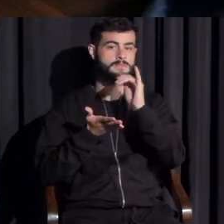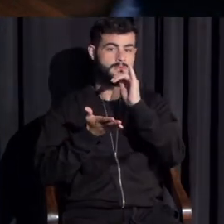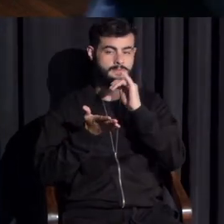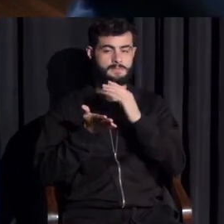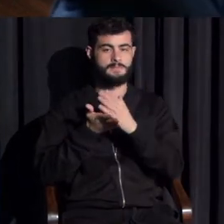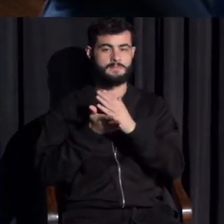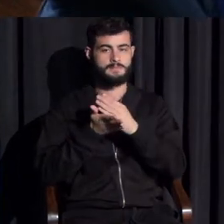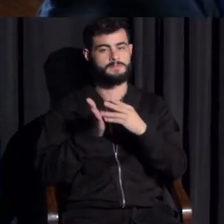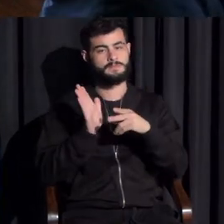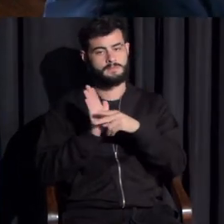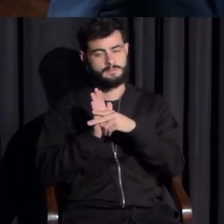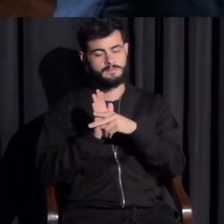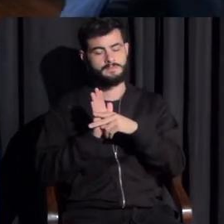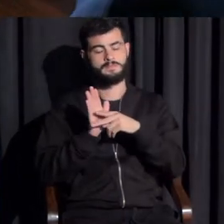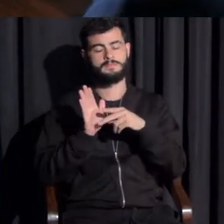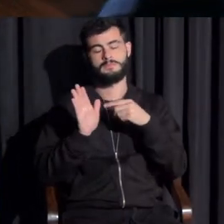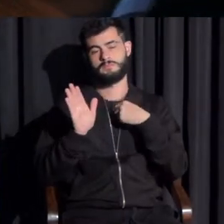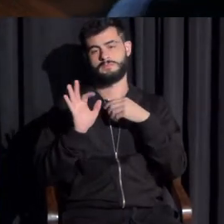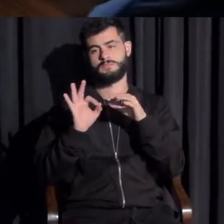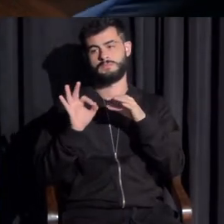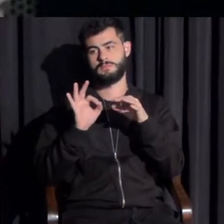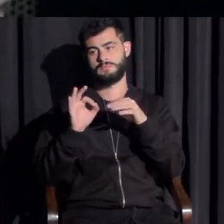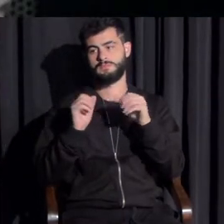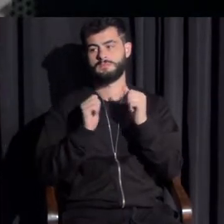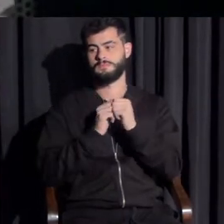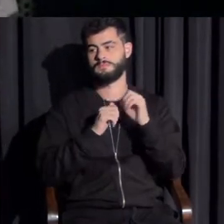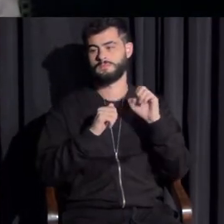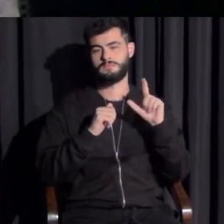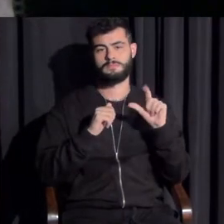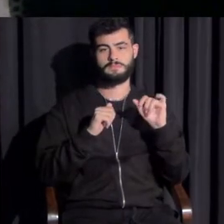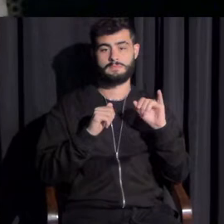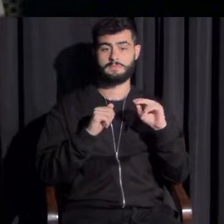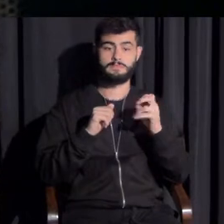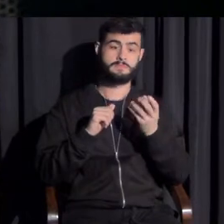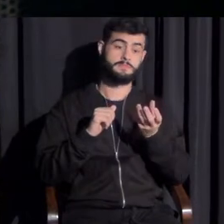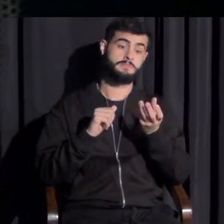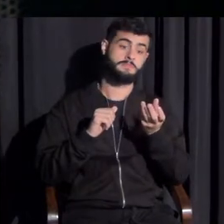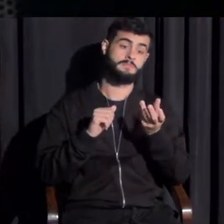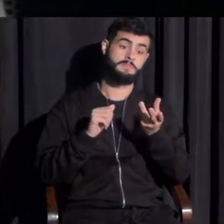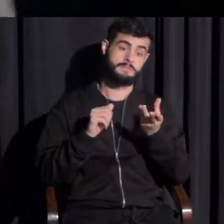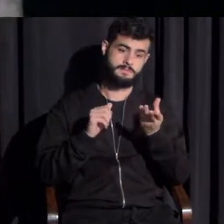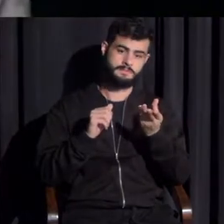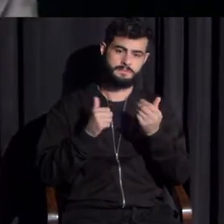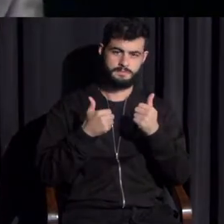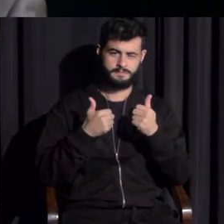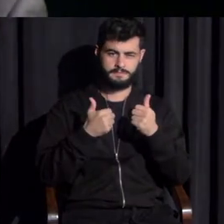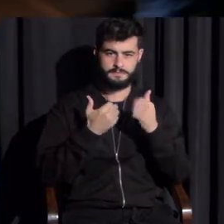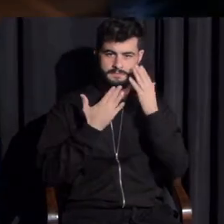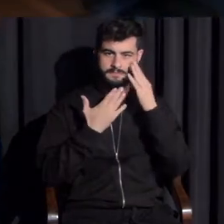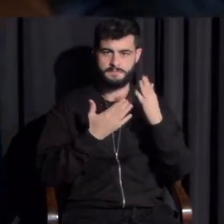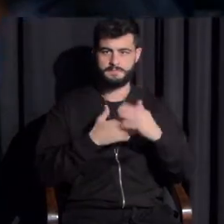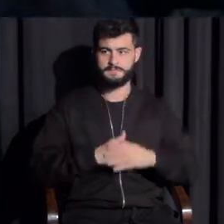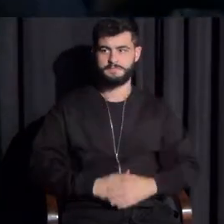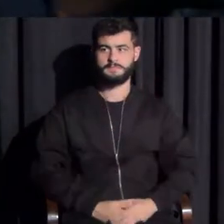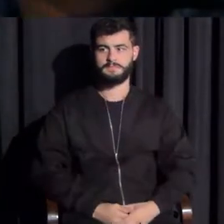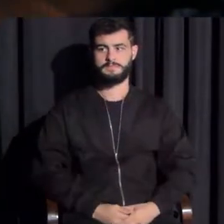livros que a gente organizou. Está com a Elaine, e se alguém se interessar, Elaine, tá bom? Obrigado.